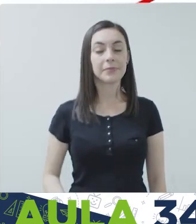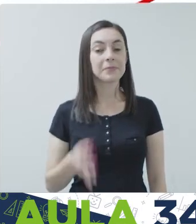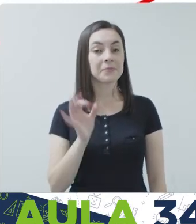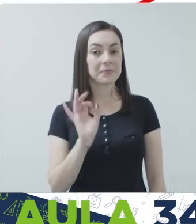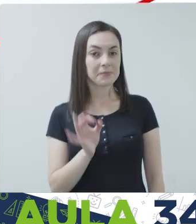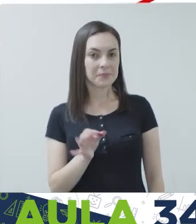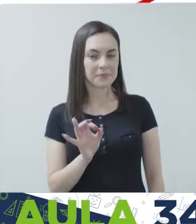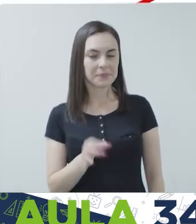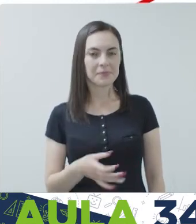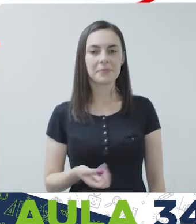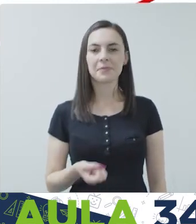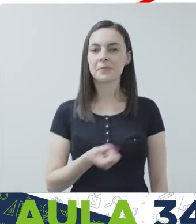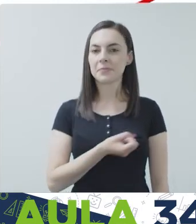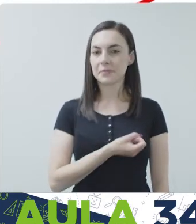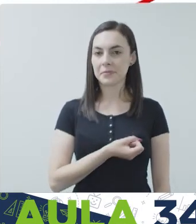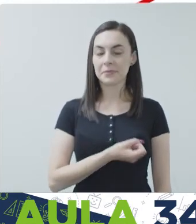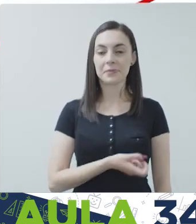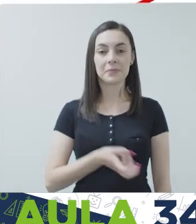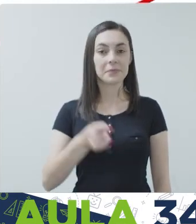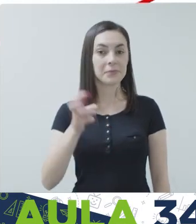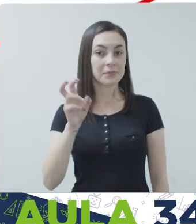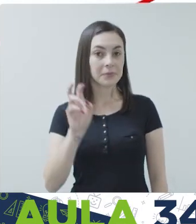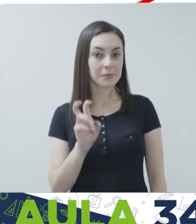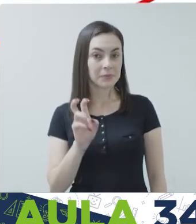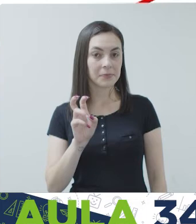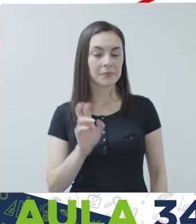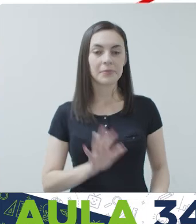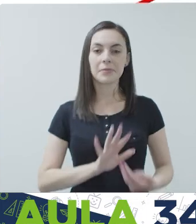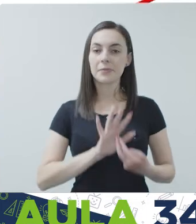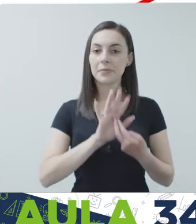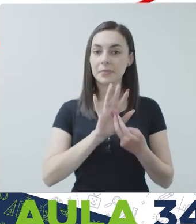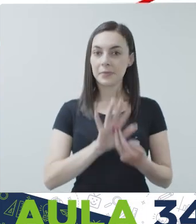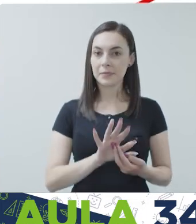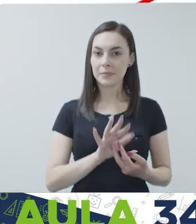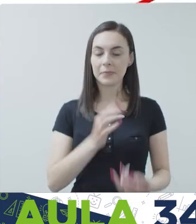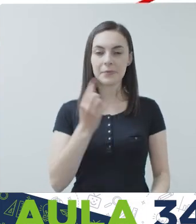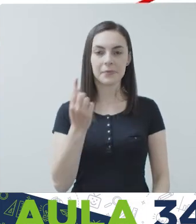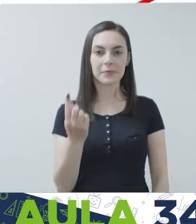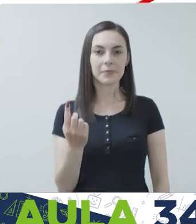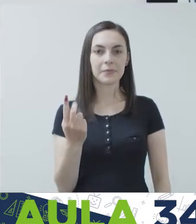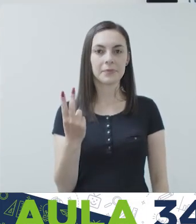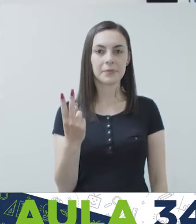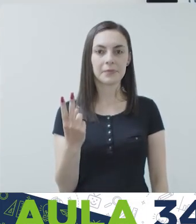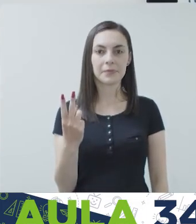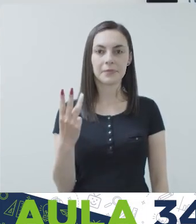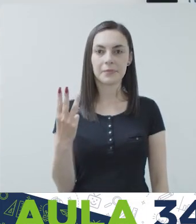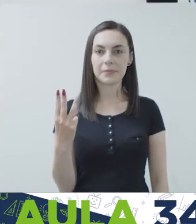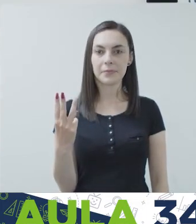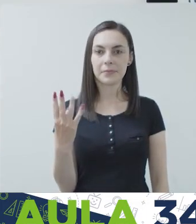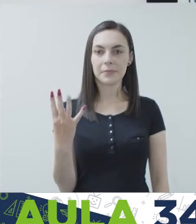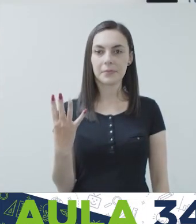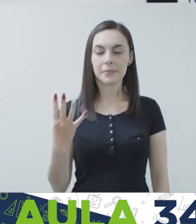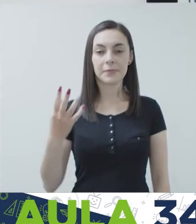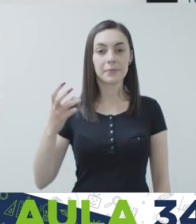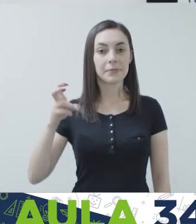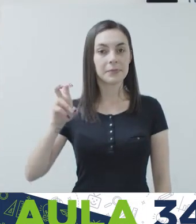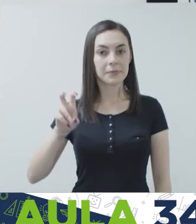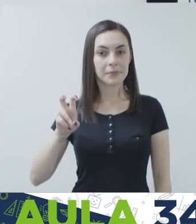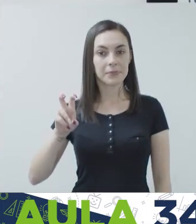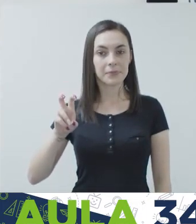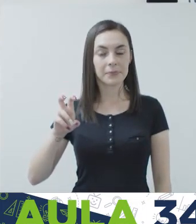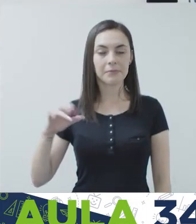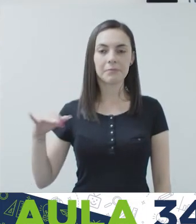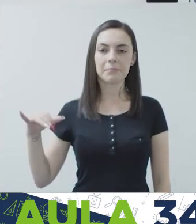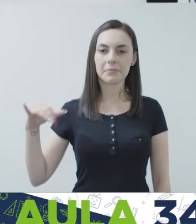Isso! Número 5 representa 1, 2, 3, 4,